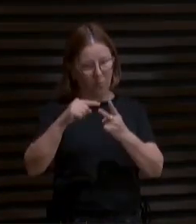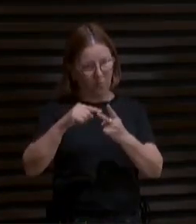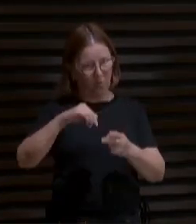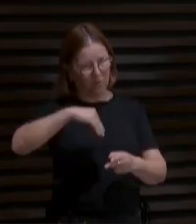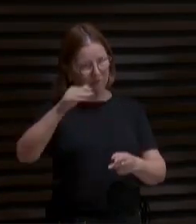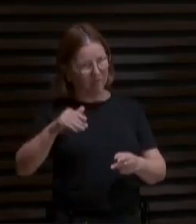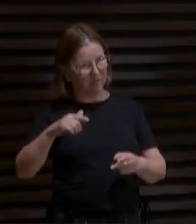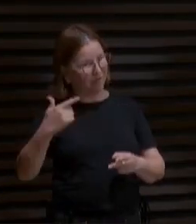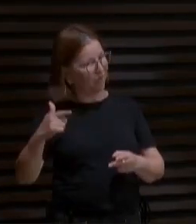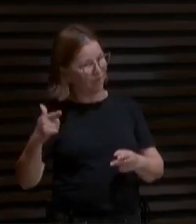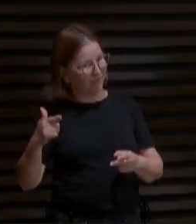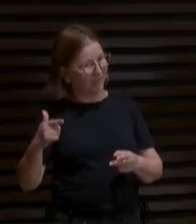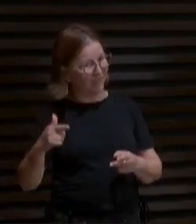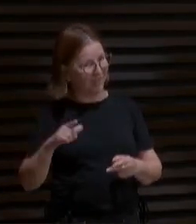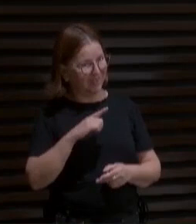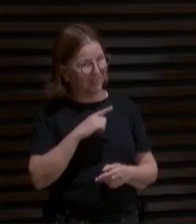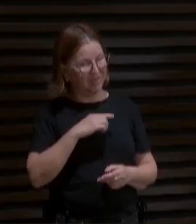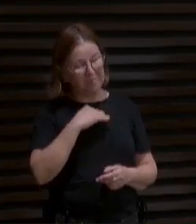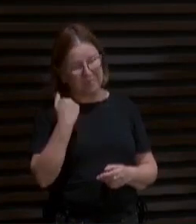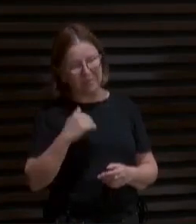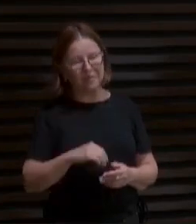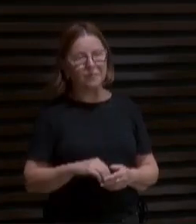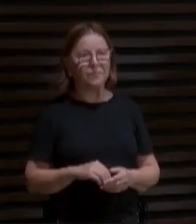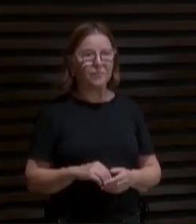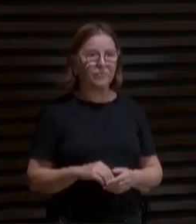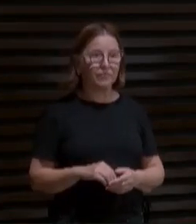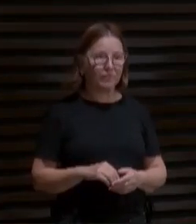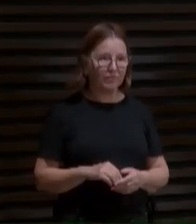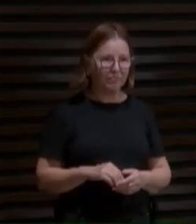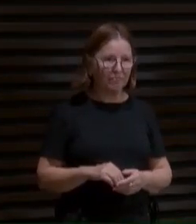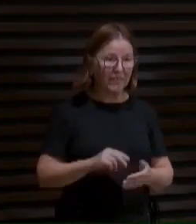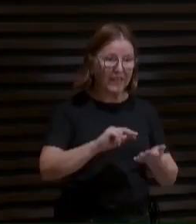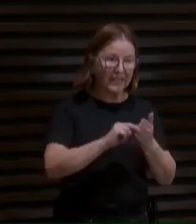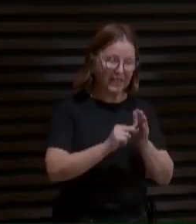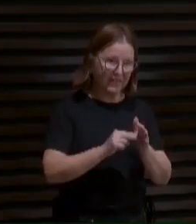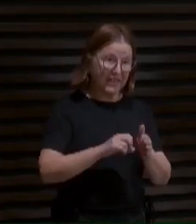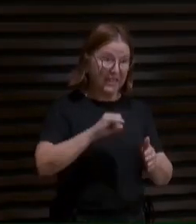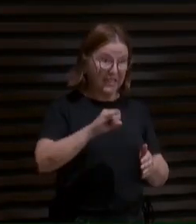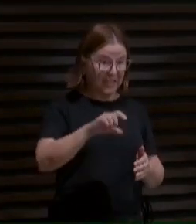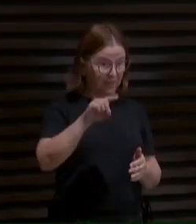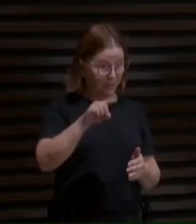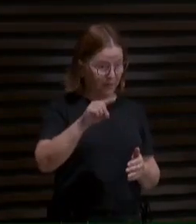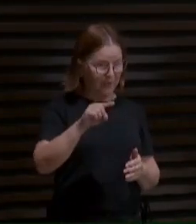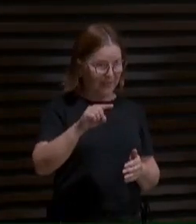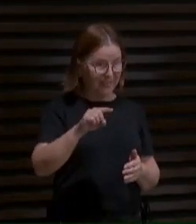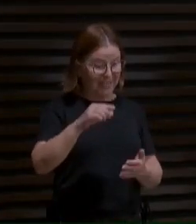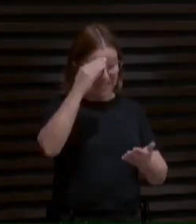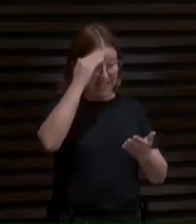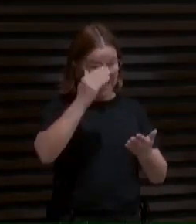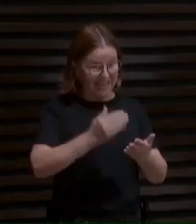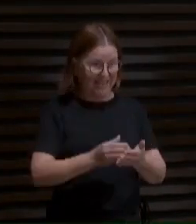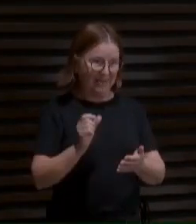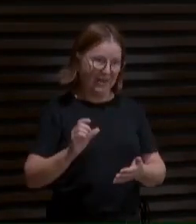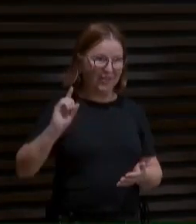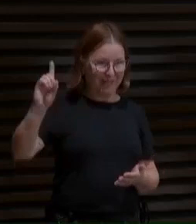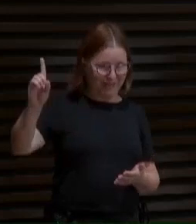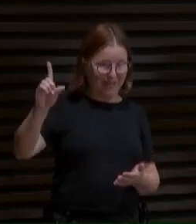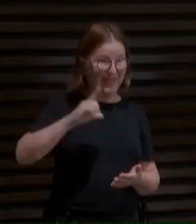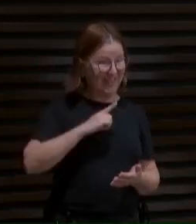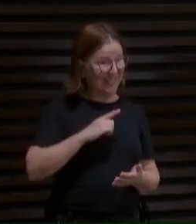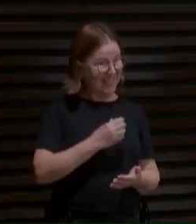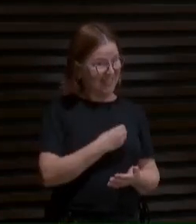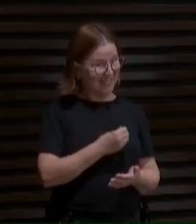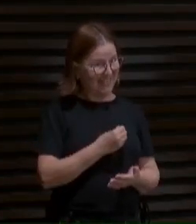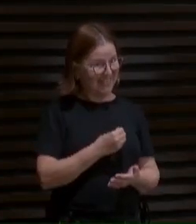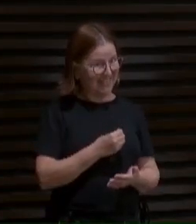daquilo que, se você está na dependência do que Deus diz, você vai ter vida. Escolha entre a